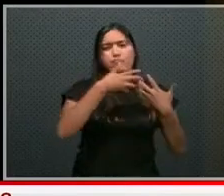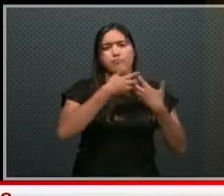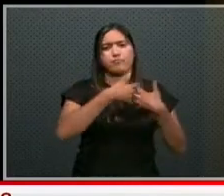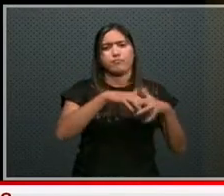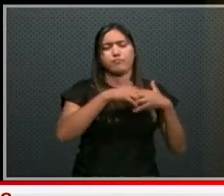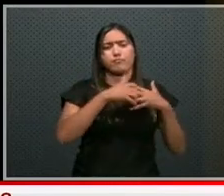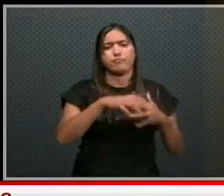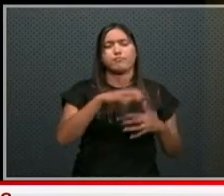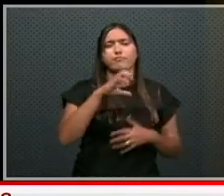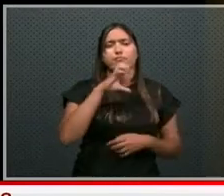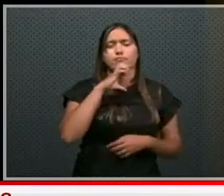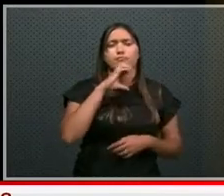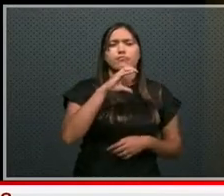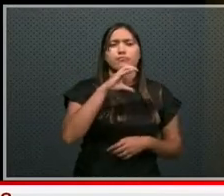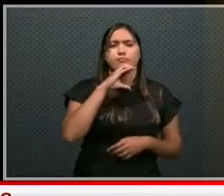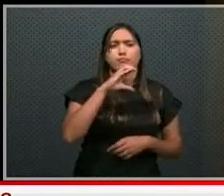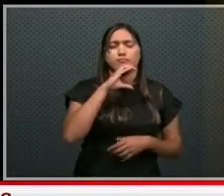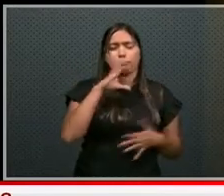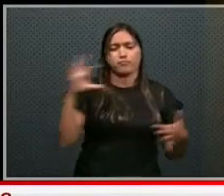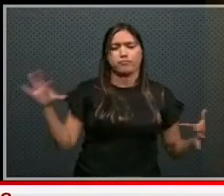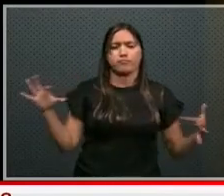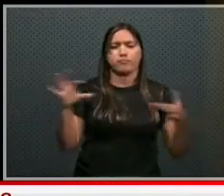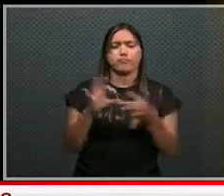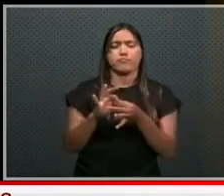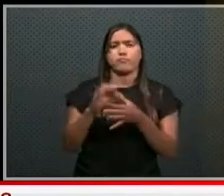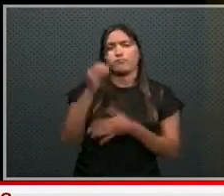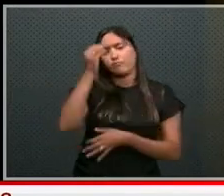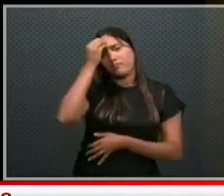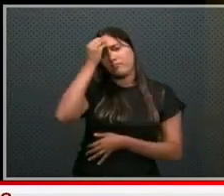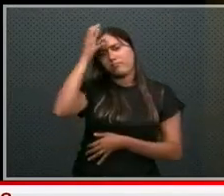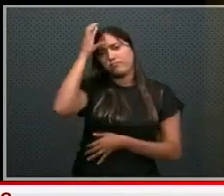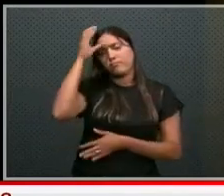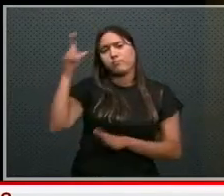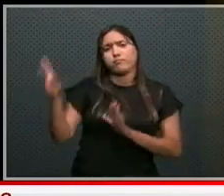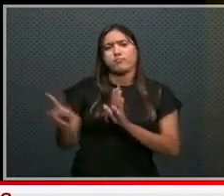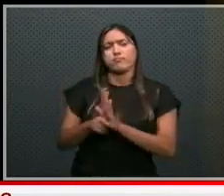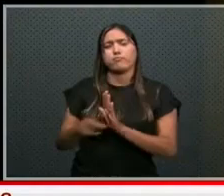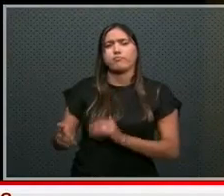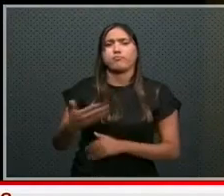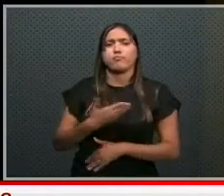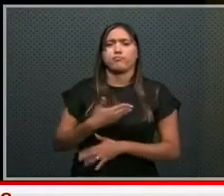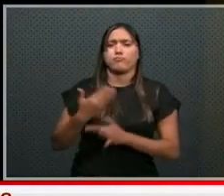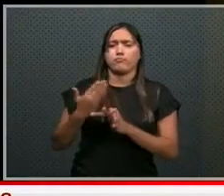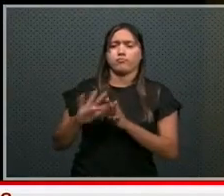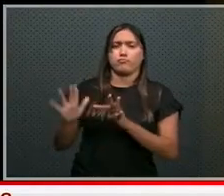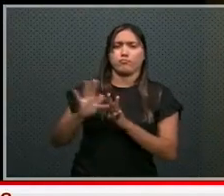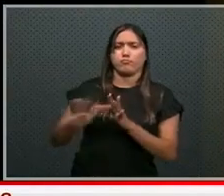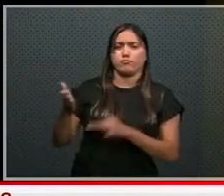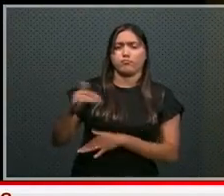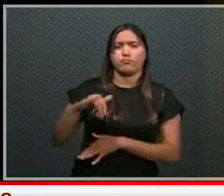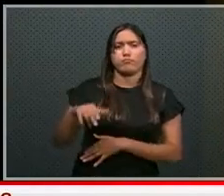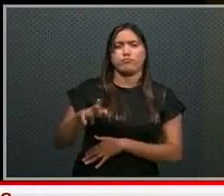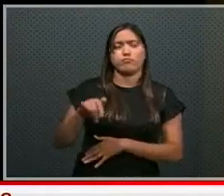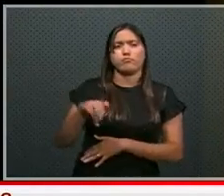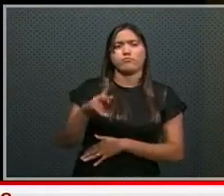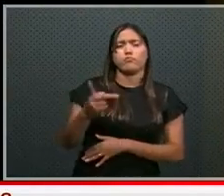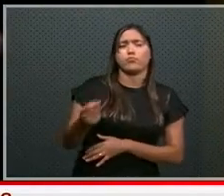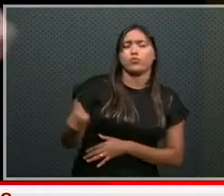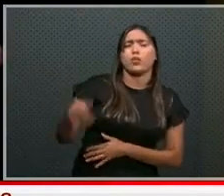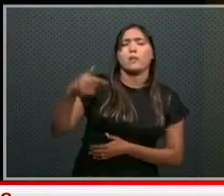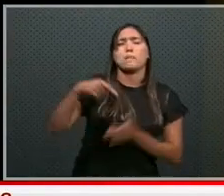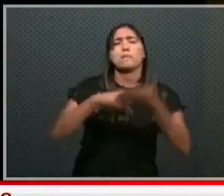um conhecimento conectado com saber do nosso companheiro da fetagri o Juquinha chegou aqui e